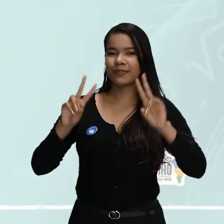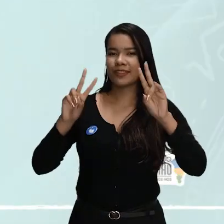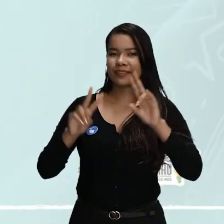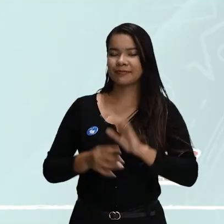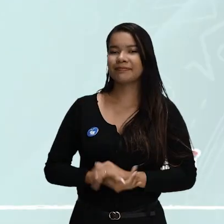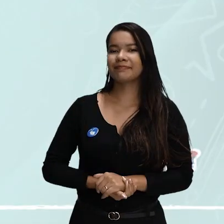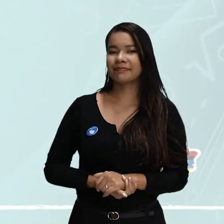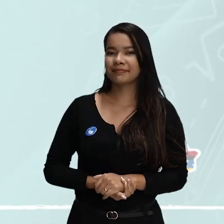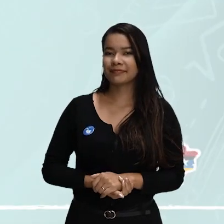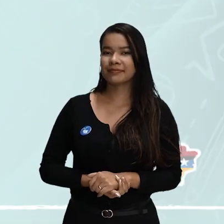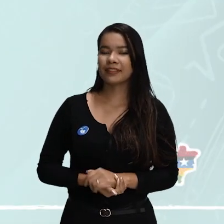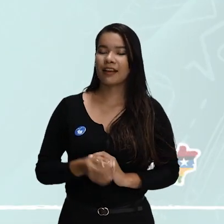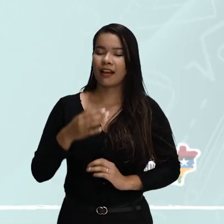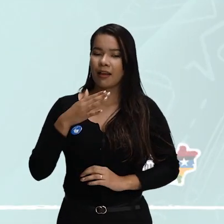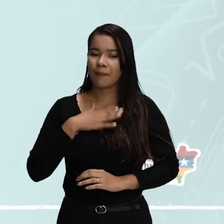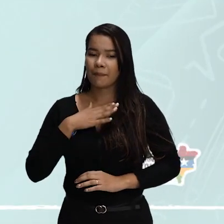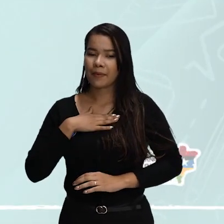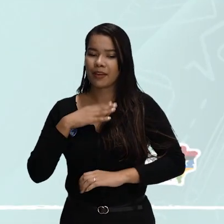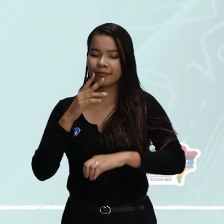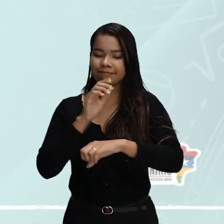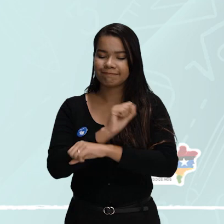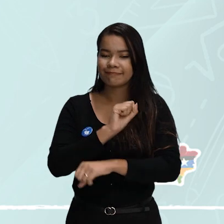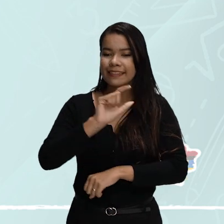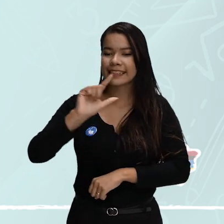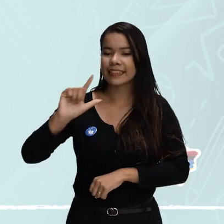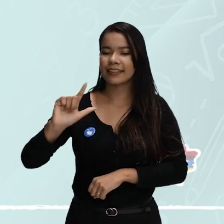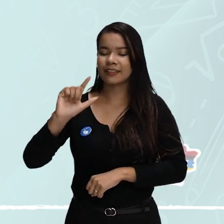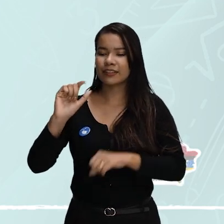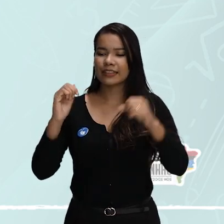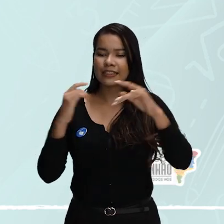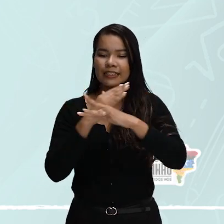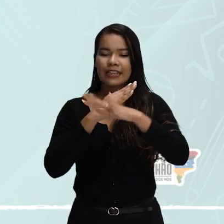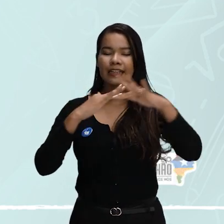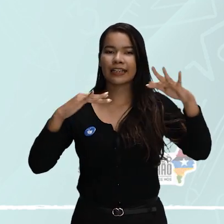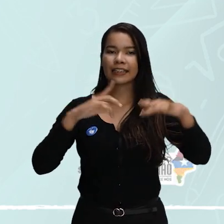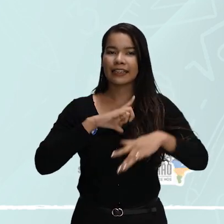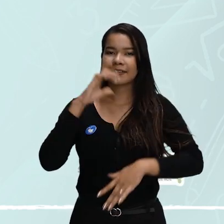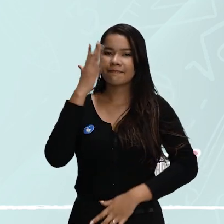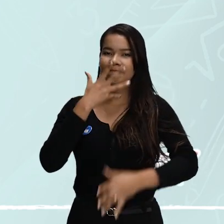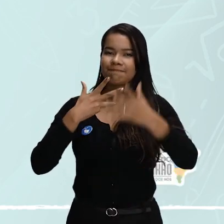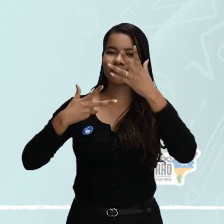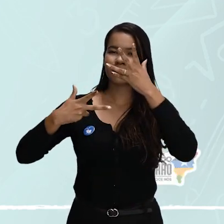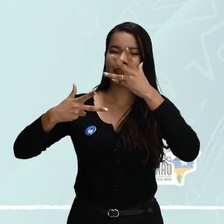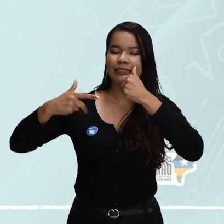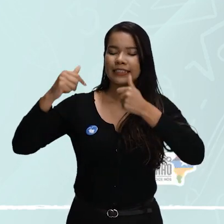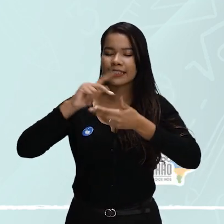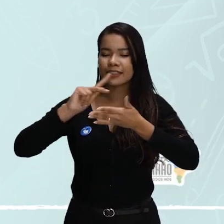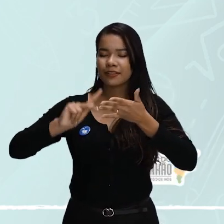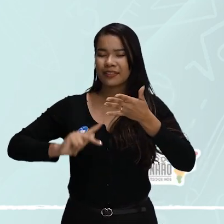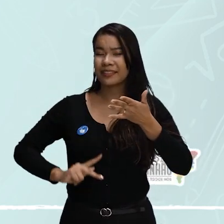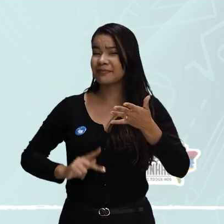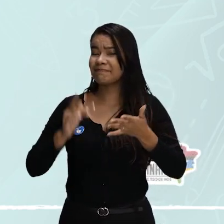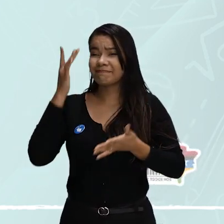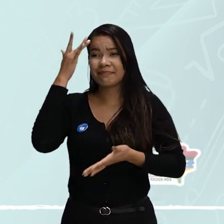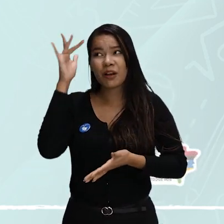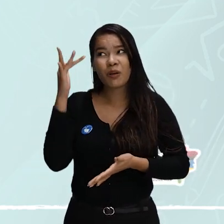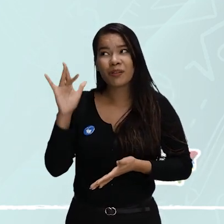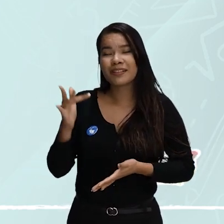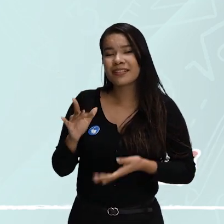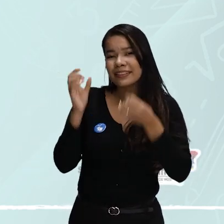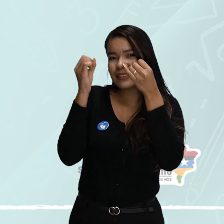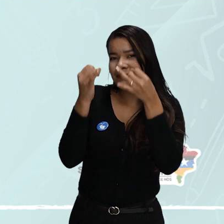vi. Minha terra tem beleza que em versos não sei